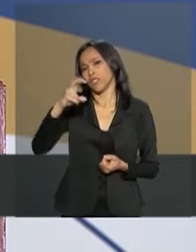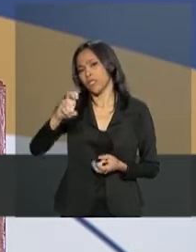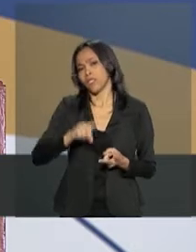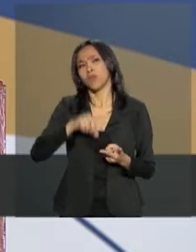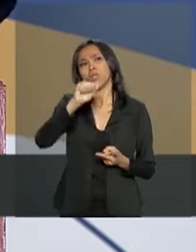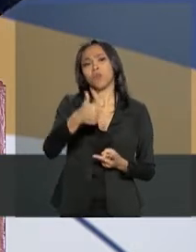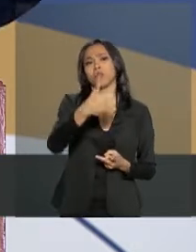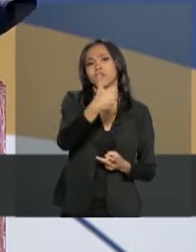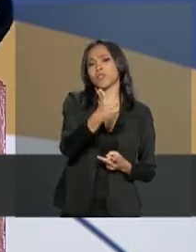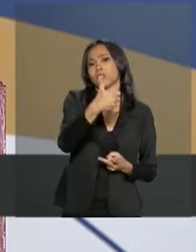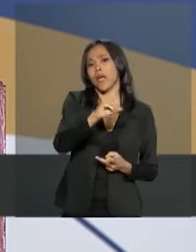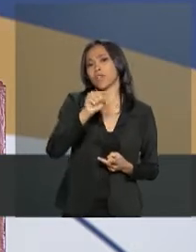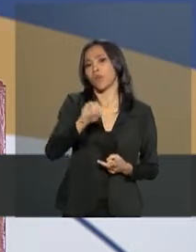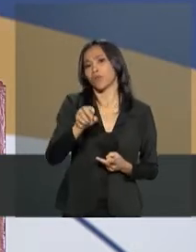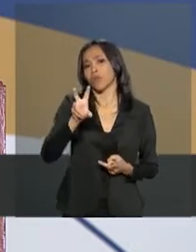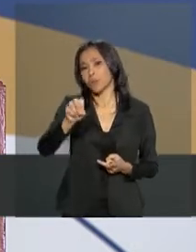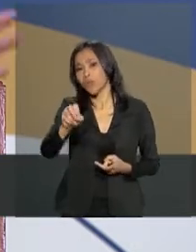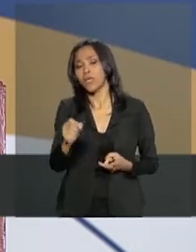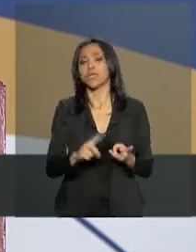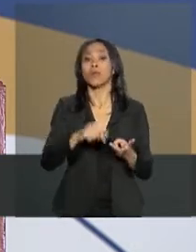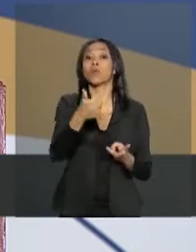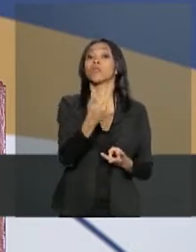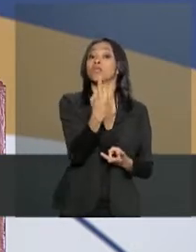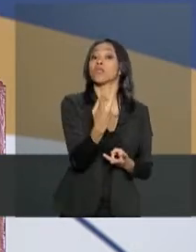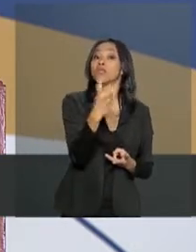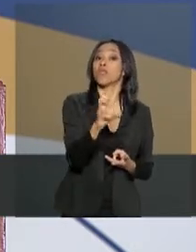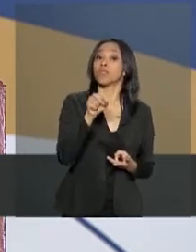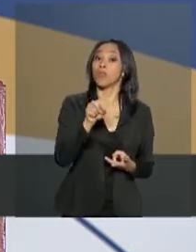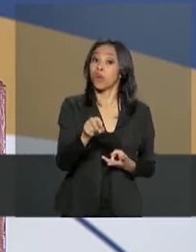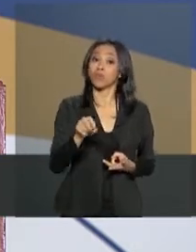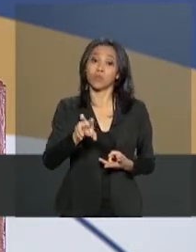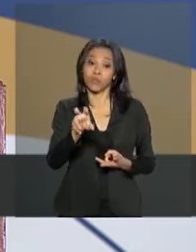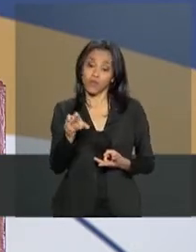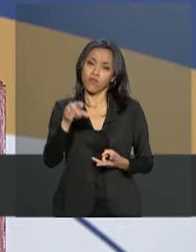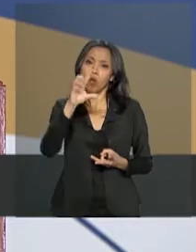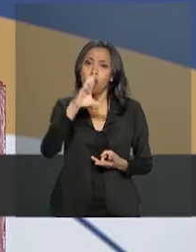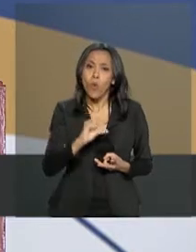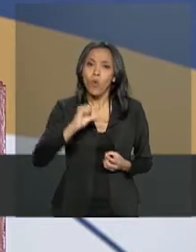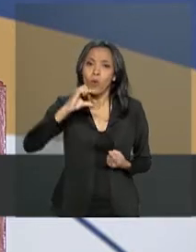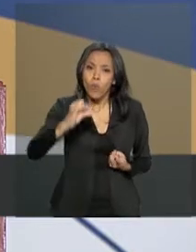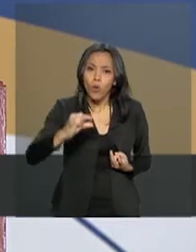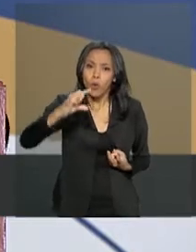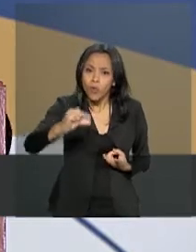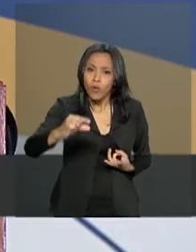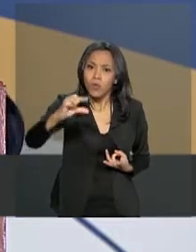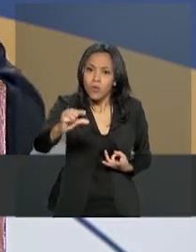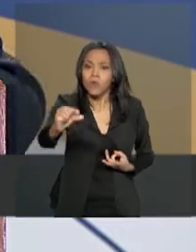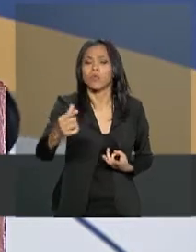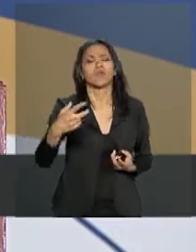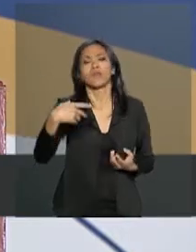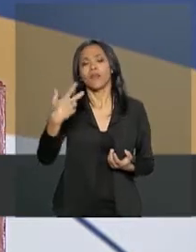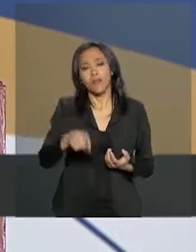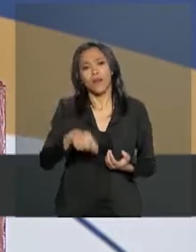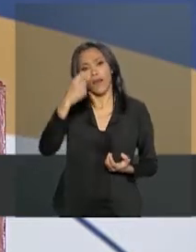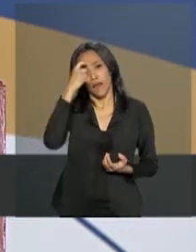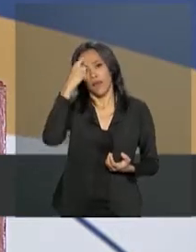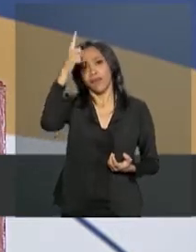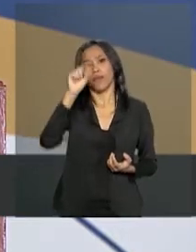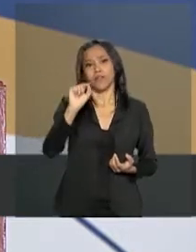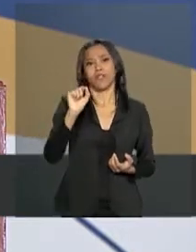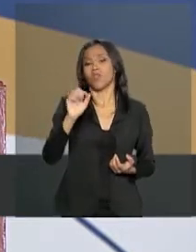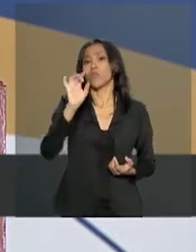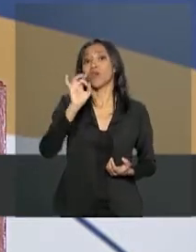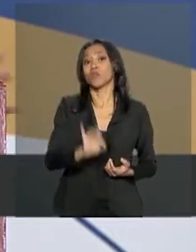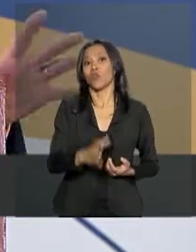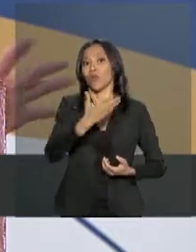10.50 depois 15 pontos 75 e 0 foi pouco a pouco é baseado no que nesta ideia de que não é apenas